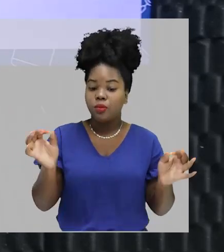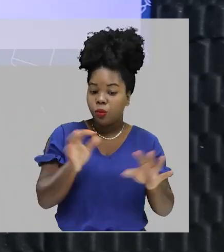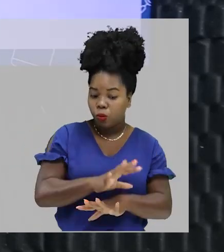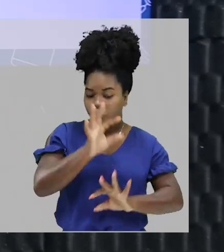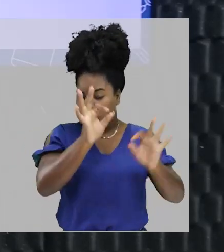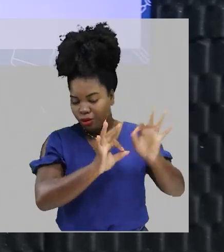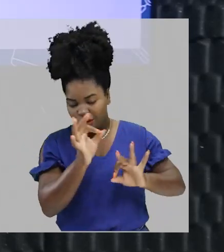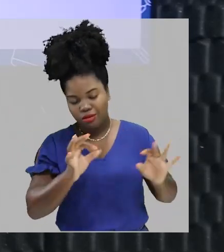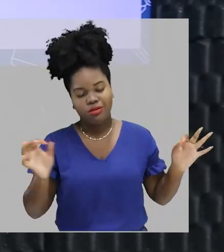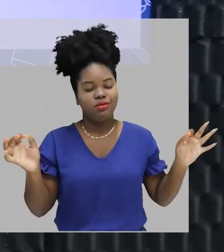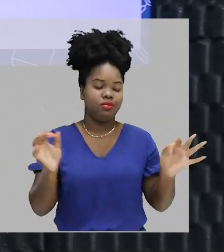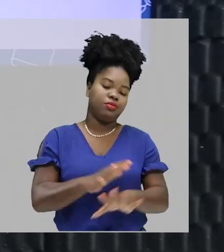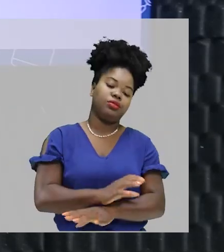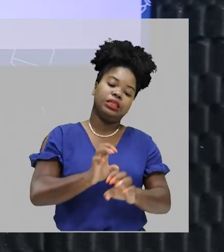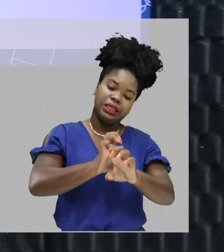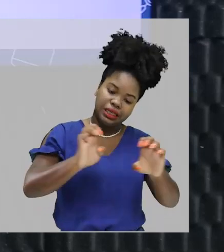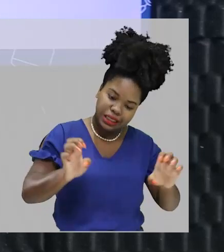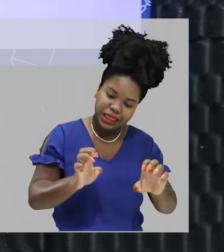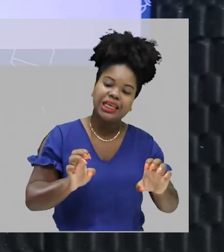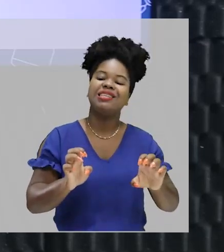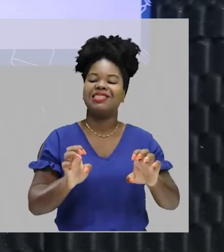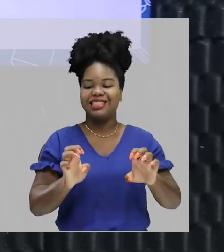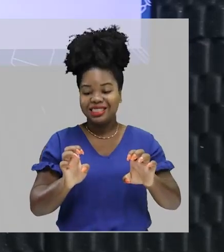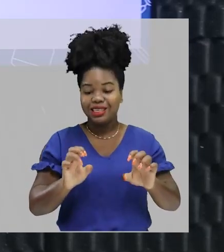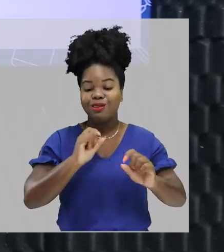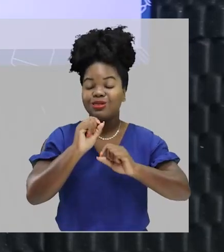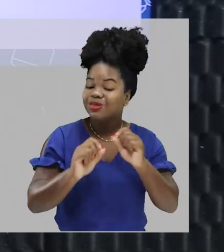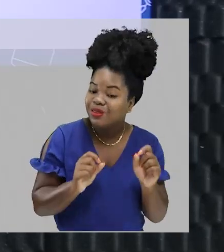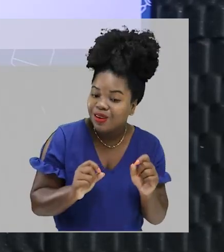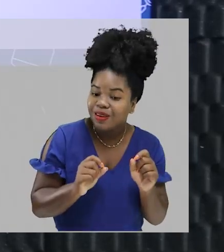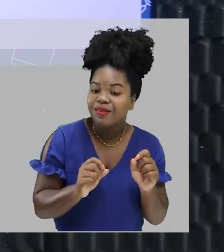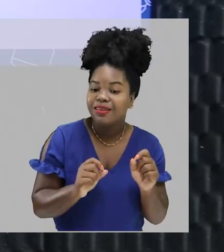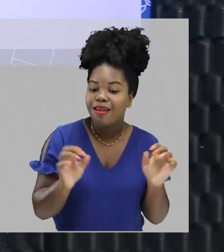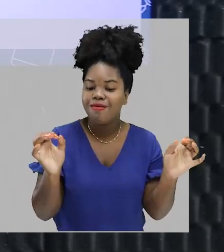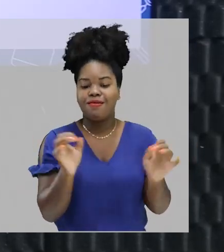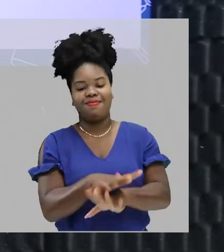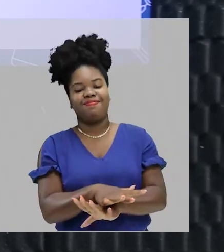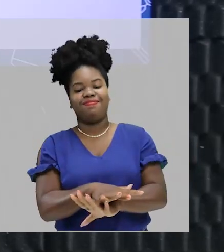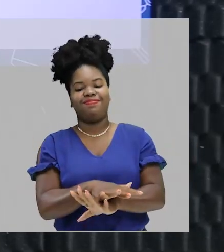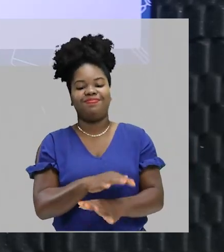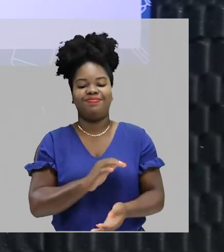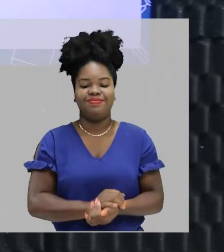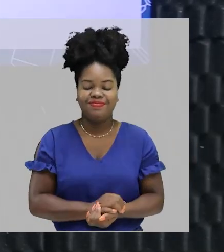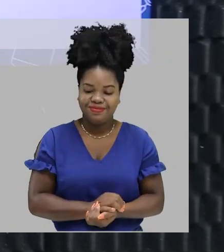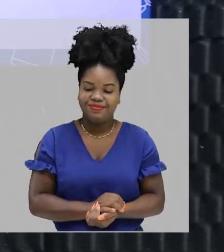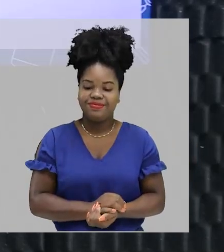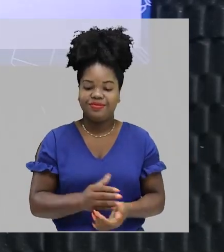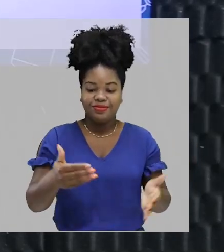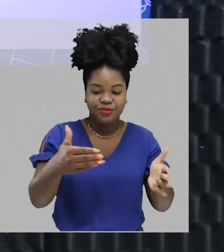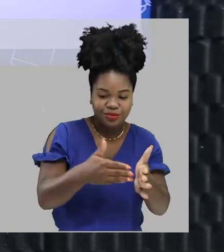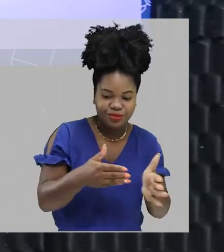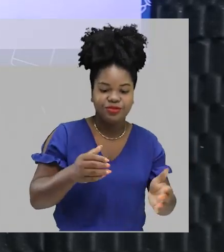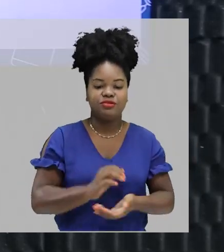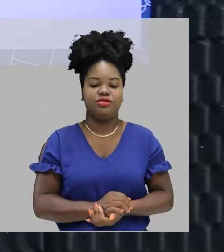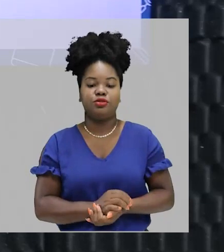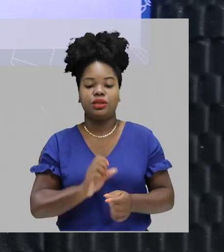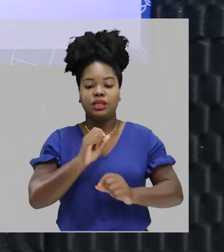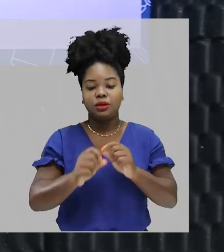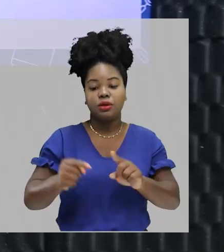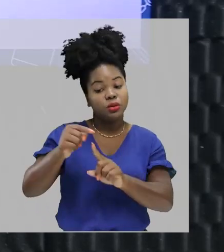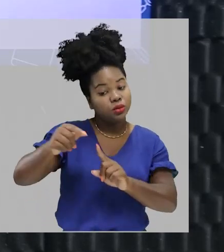Pronto, essa é a nossa equação final. A partir dela, nós podemos trabalhar, certo, como um caso